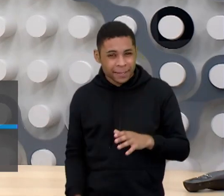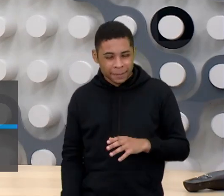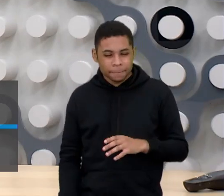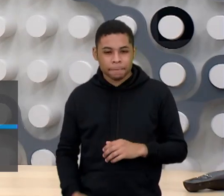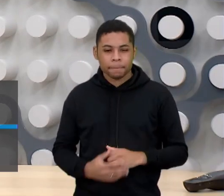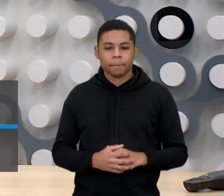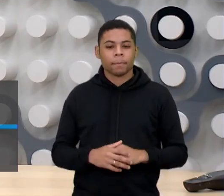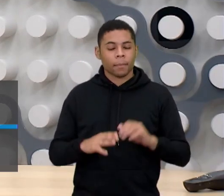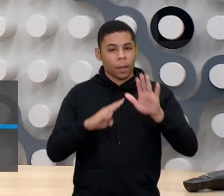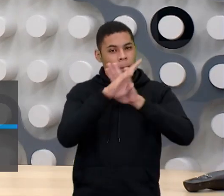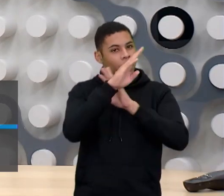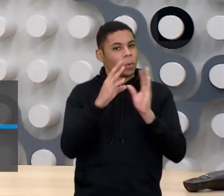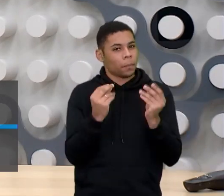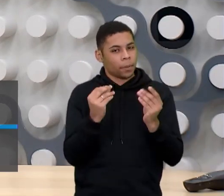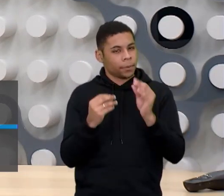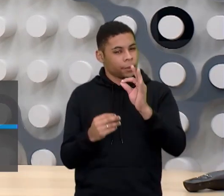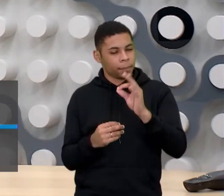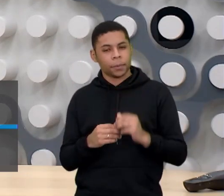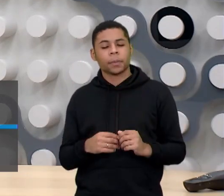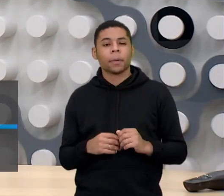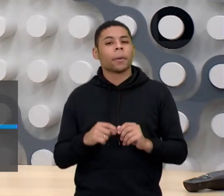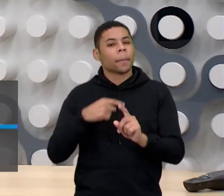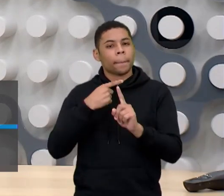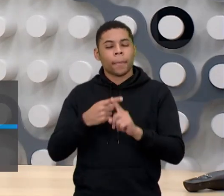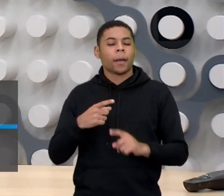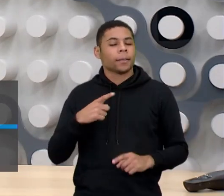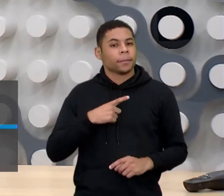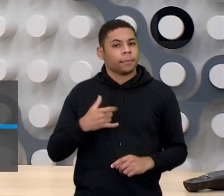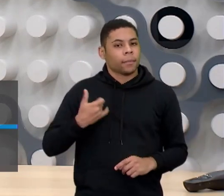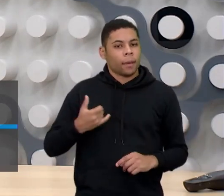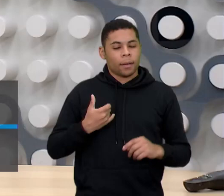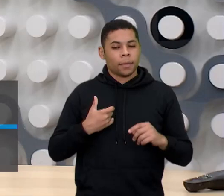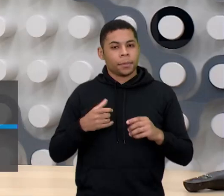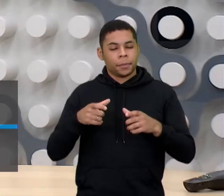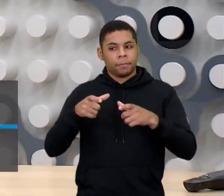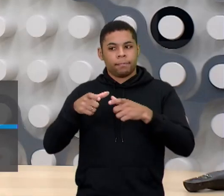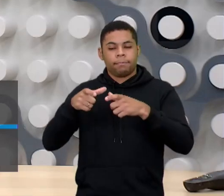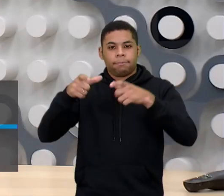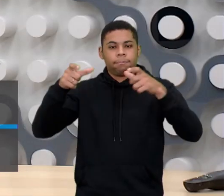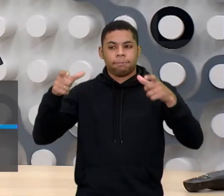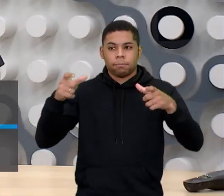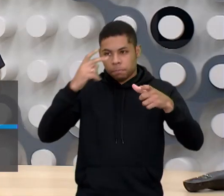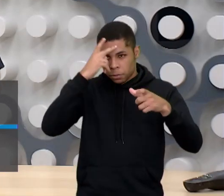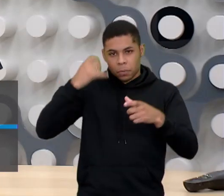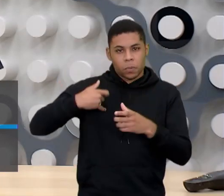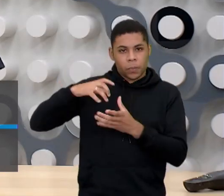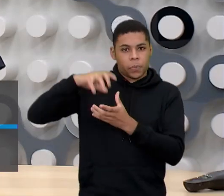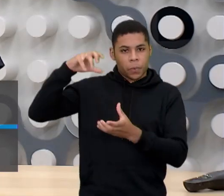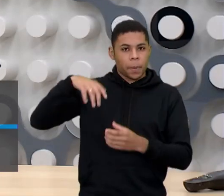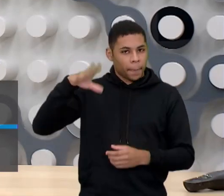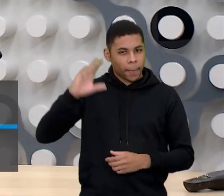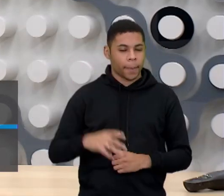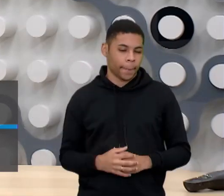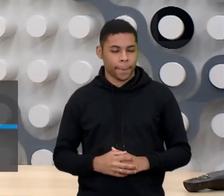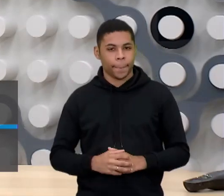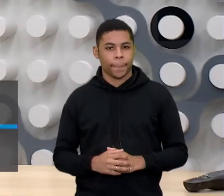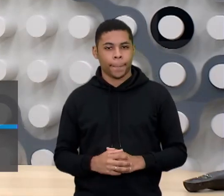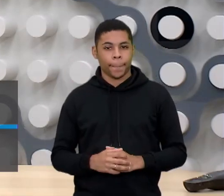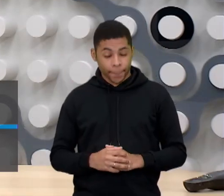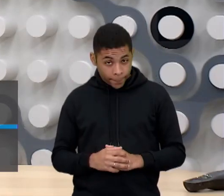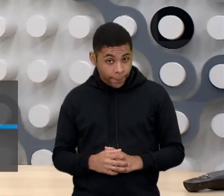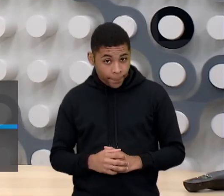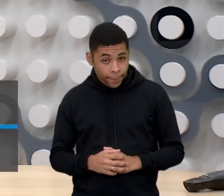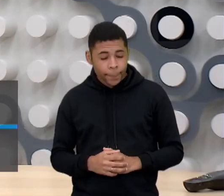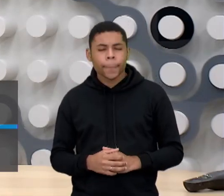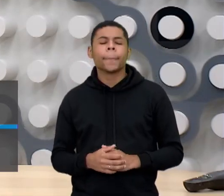aumentou bastante, e também a longevidade, que deu lá uma alargada no topo da pirâmide. Tudo isso